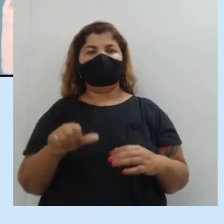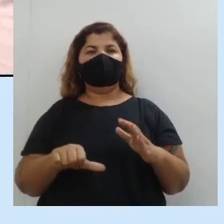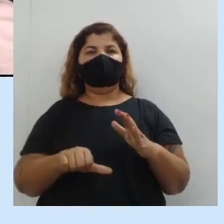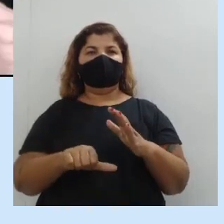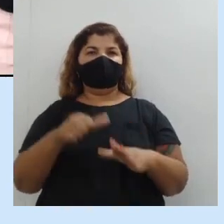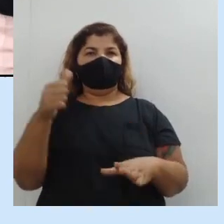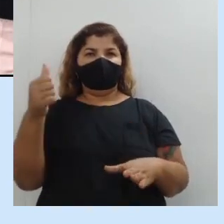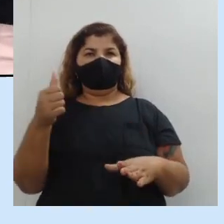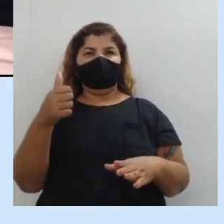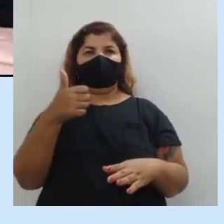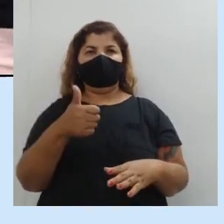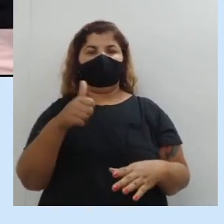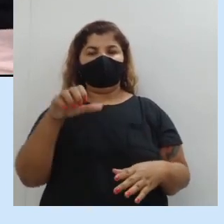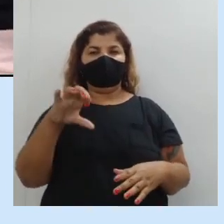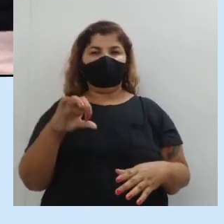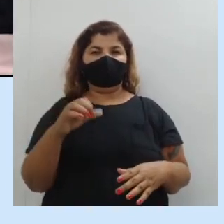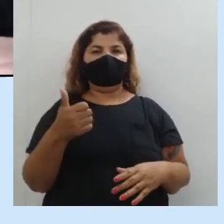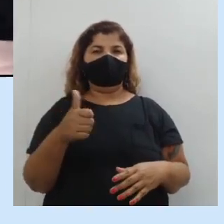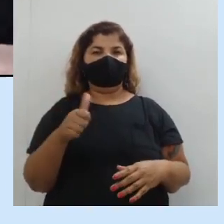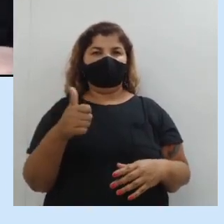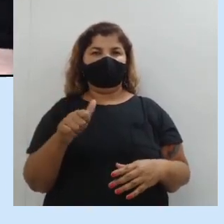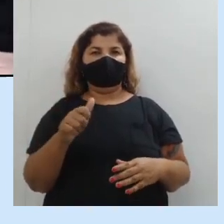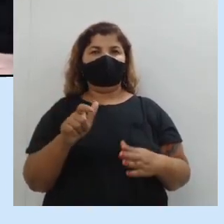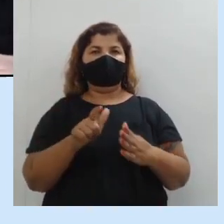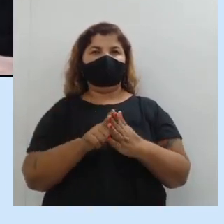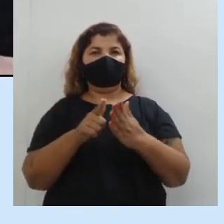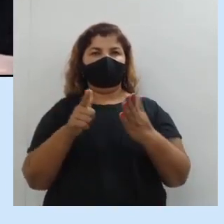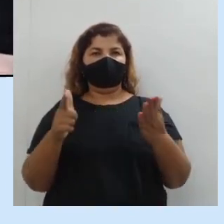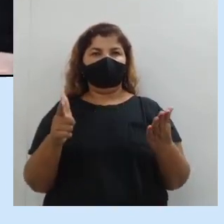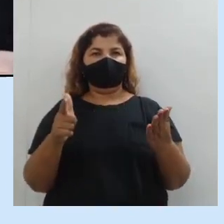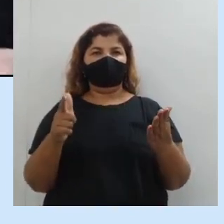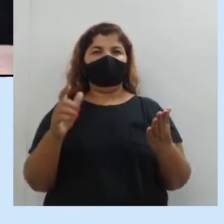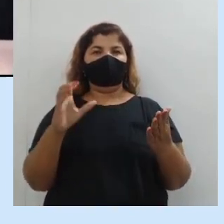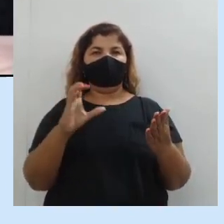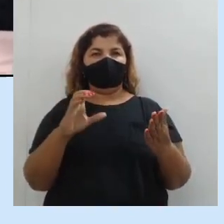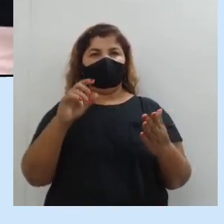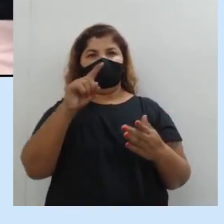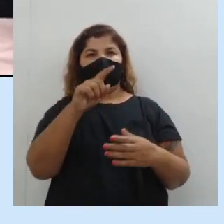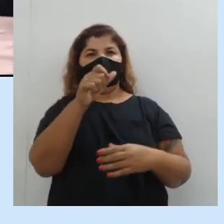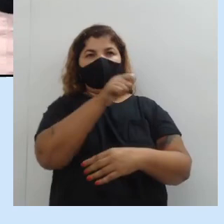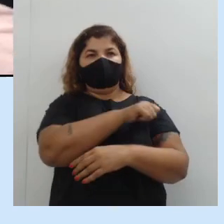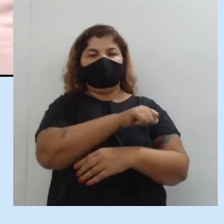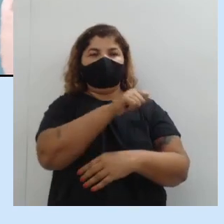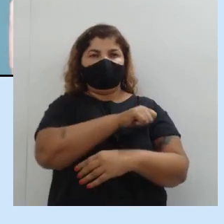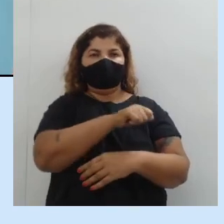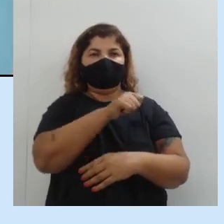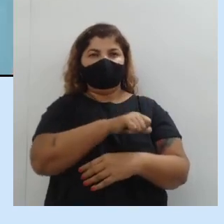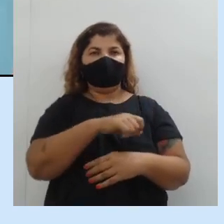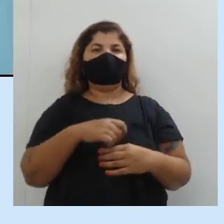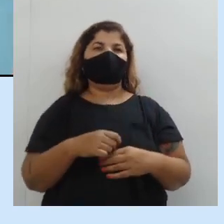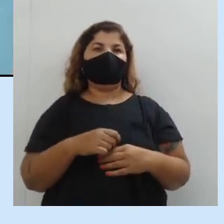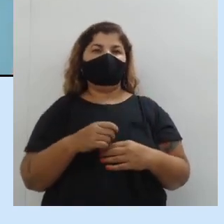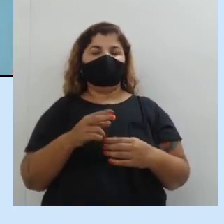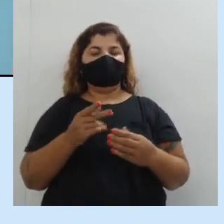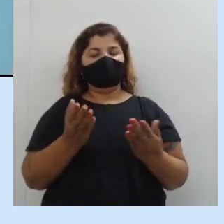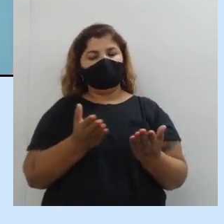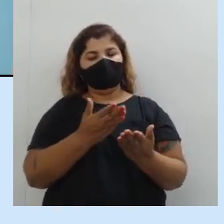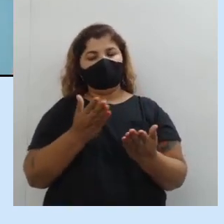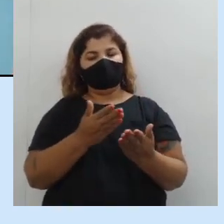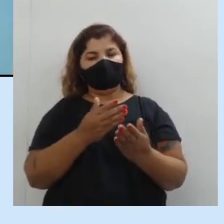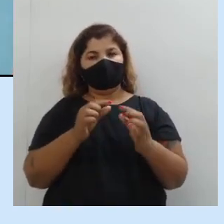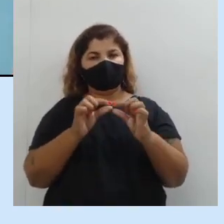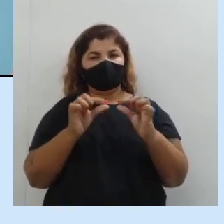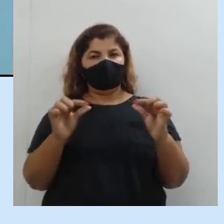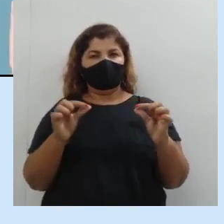em 1911 no Jornal do Comércio. Jornal do Comércio lá do Rio de Janeiro, viu, gente? Em forma de folhetim.